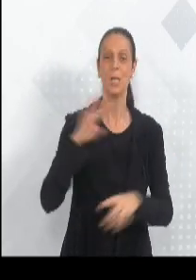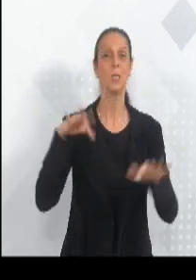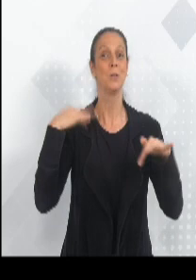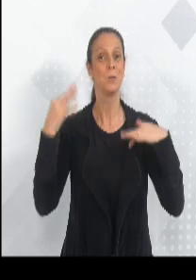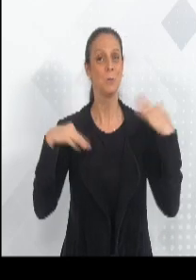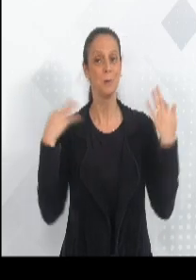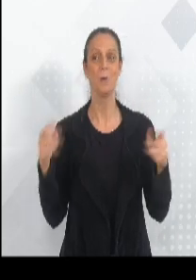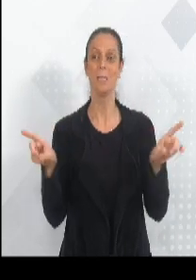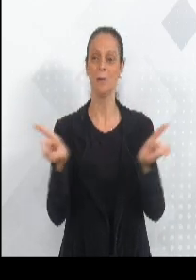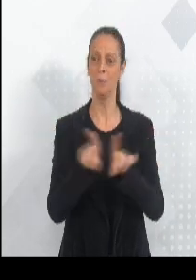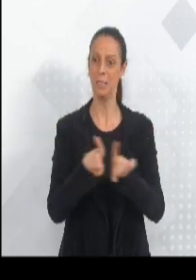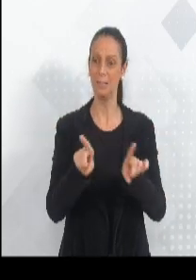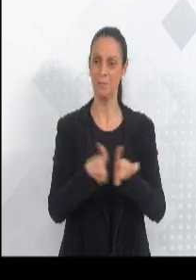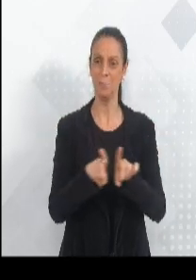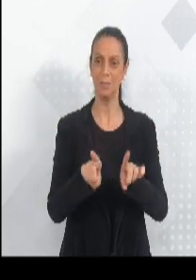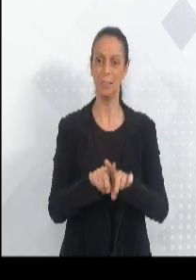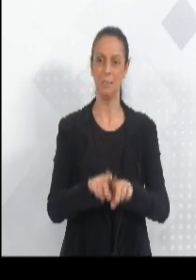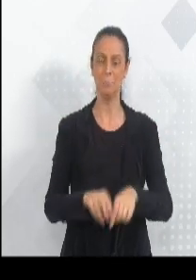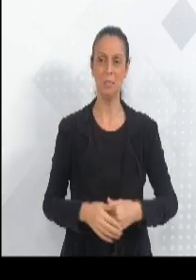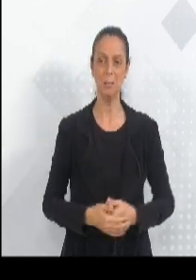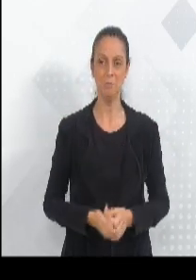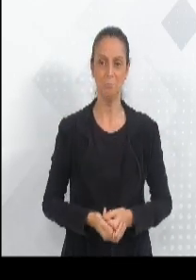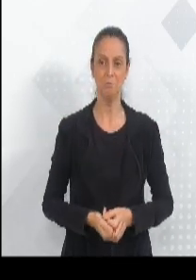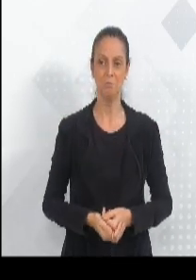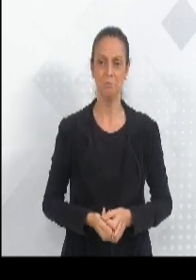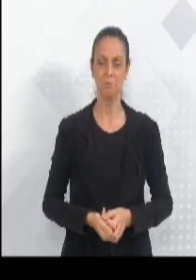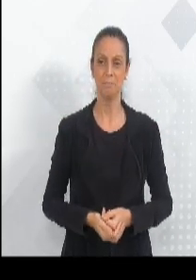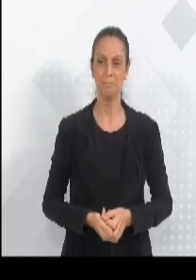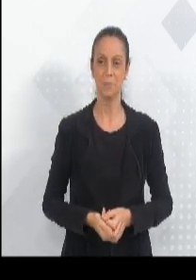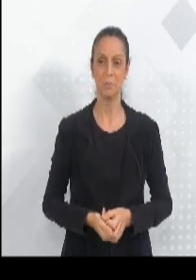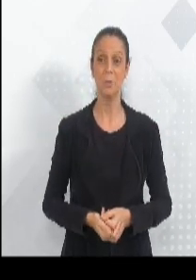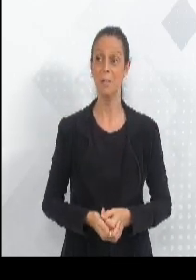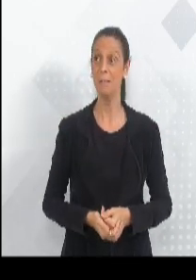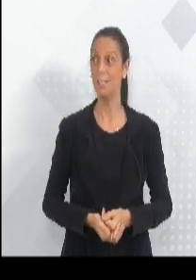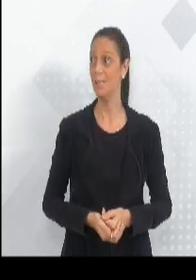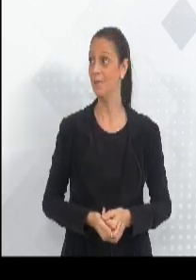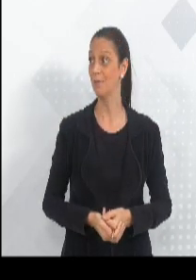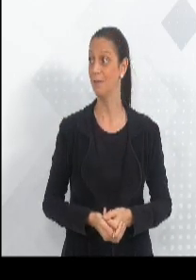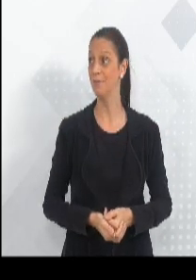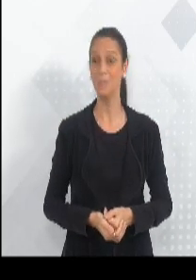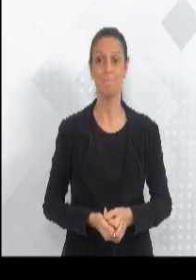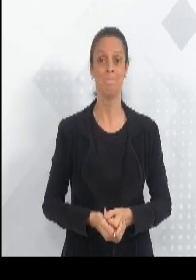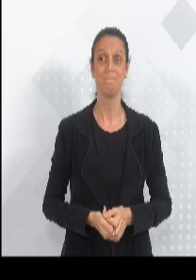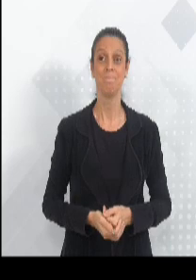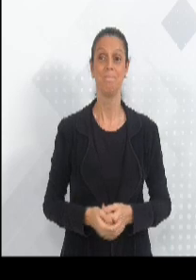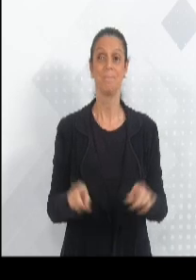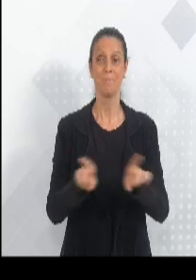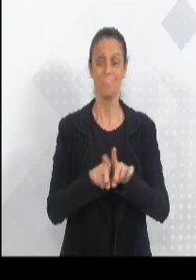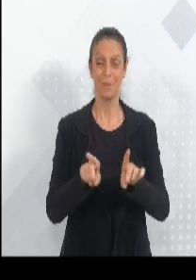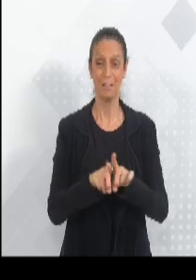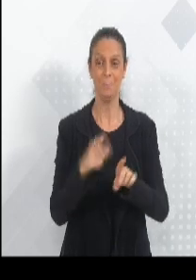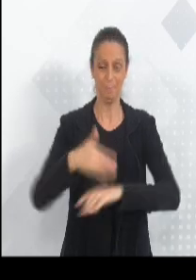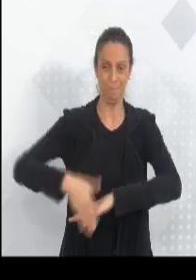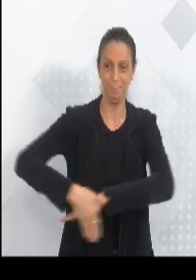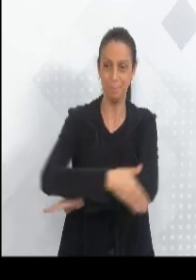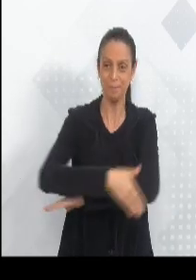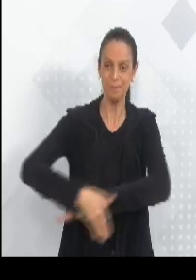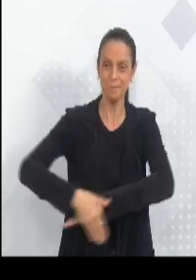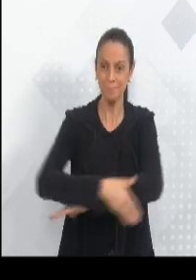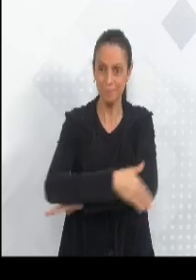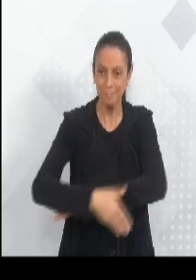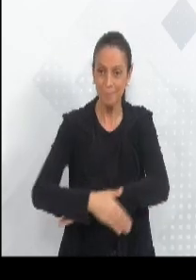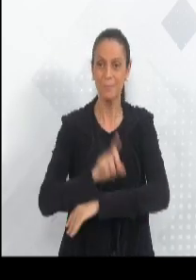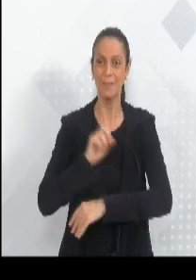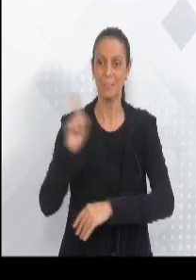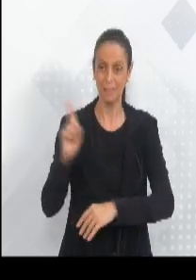diariamente ali aí participei também da entrega da pavimentação da rua elsam em Salto do